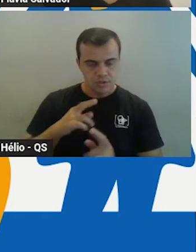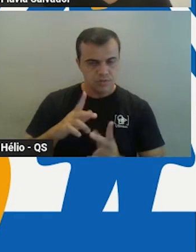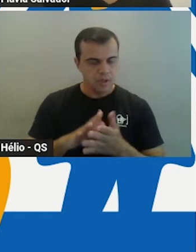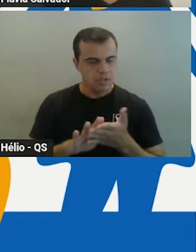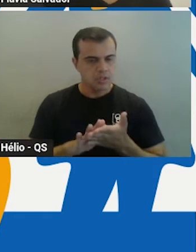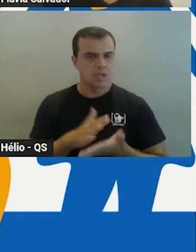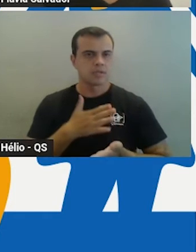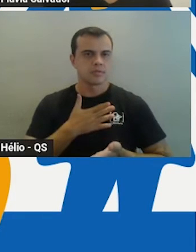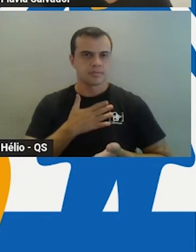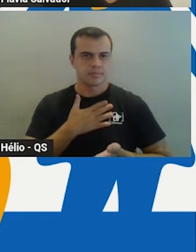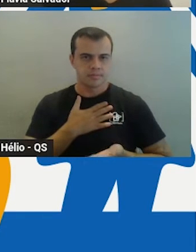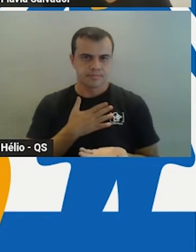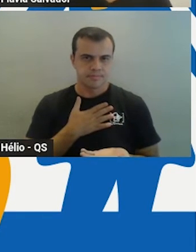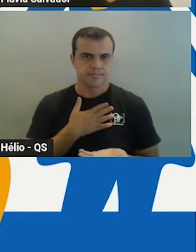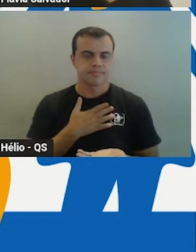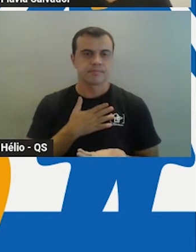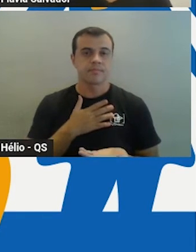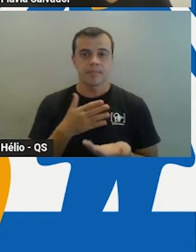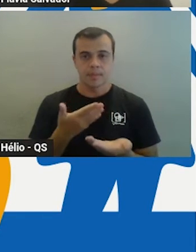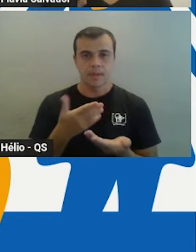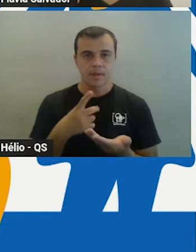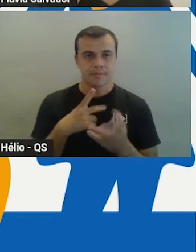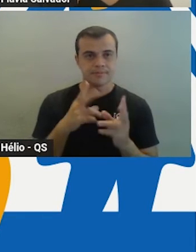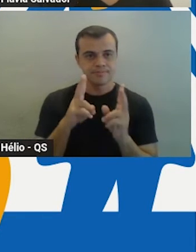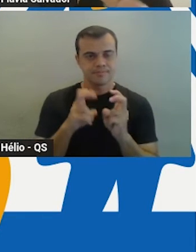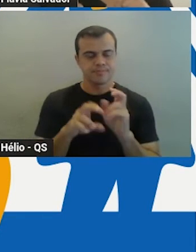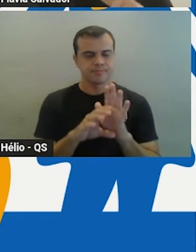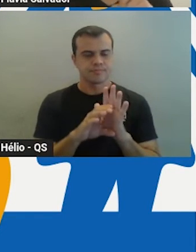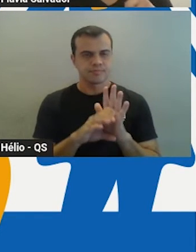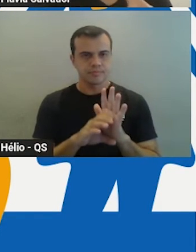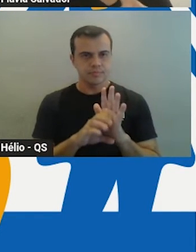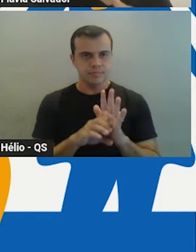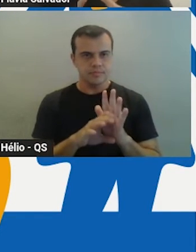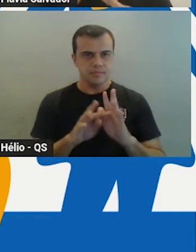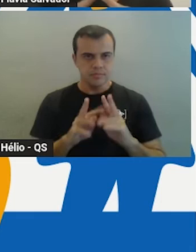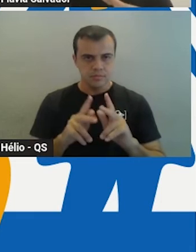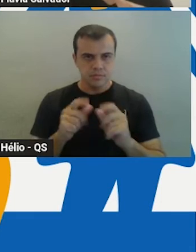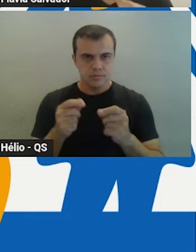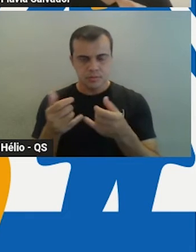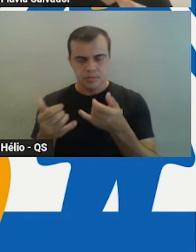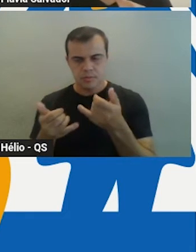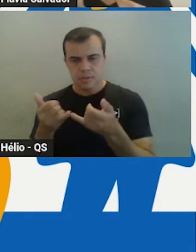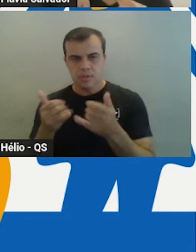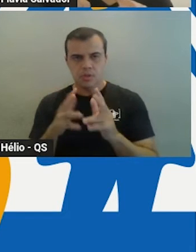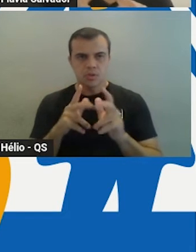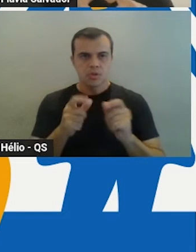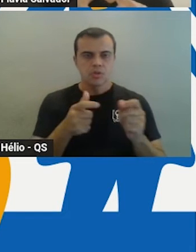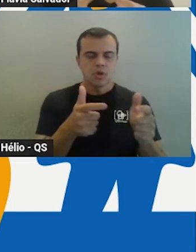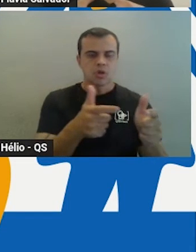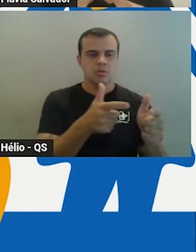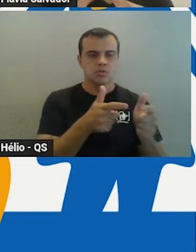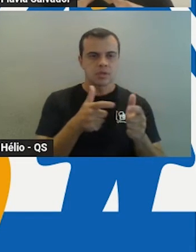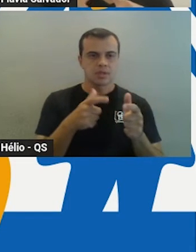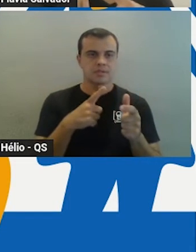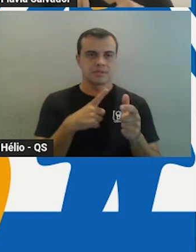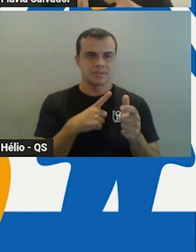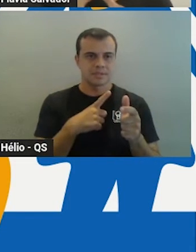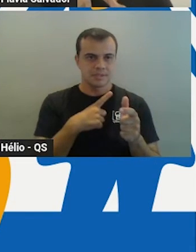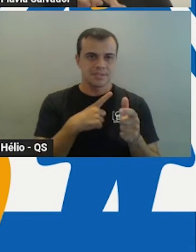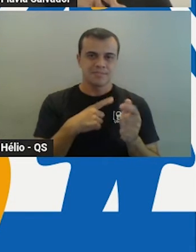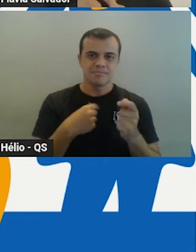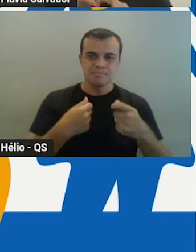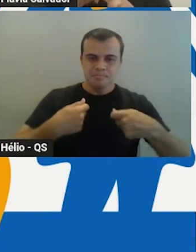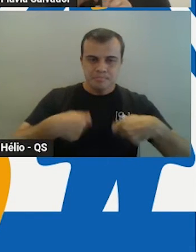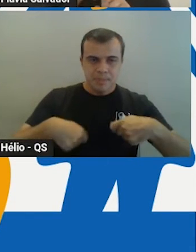de mim? Aí entra num conceitozinho que todas as brincadeiras, todos os lugares, eles